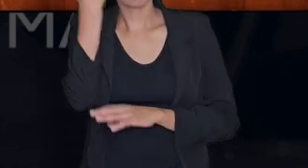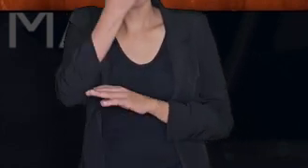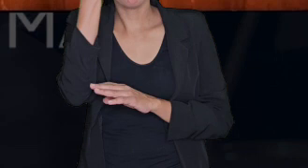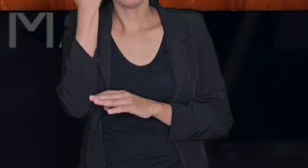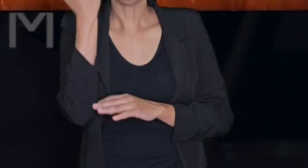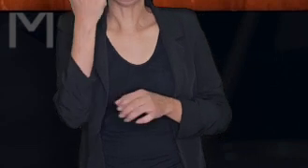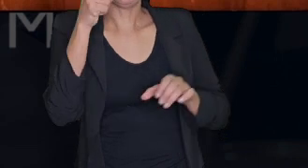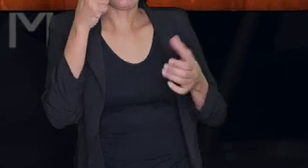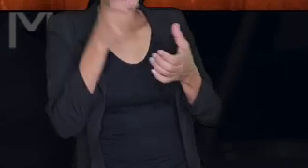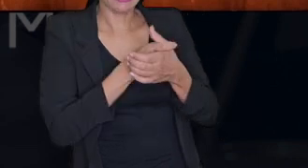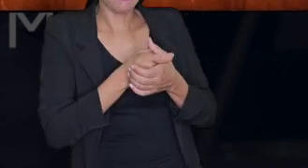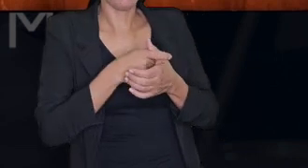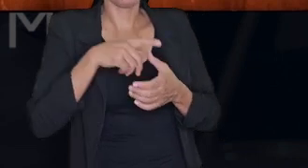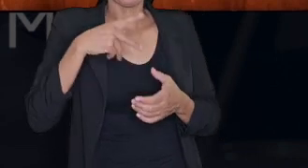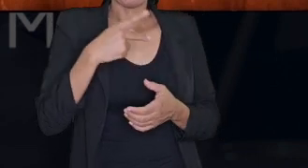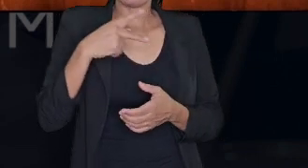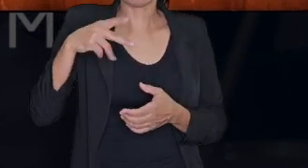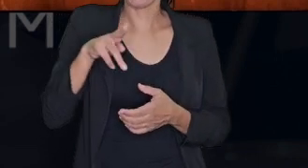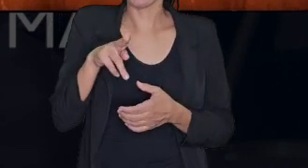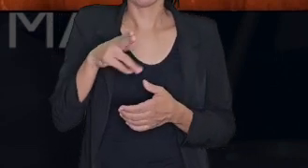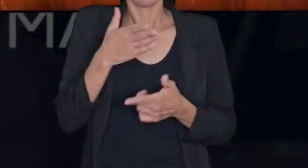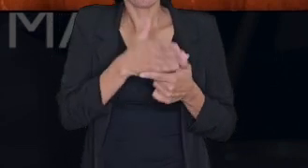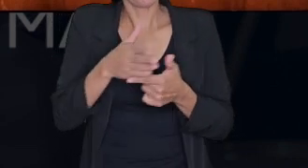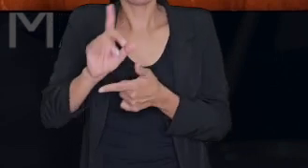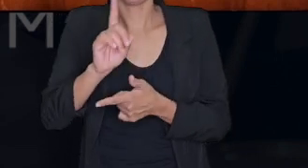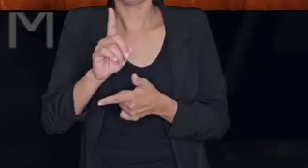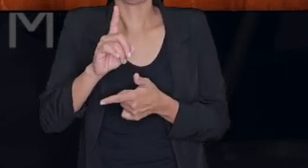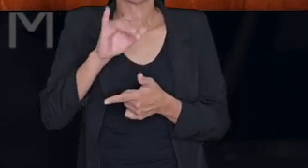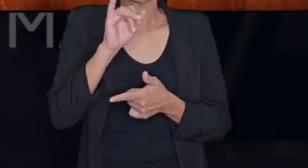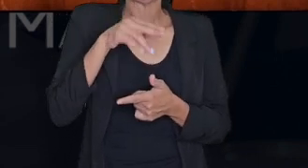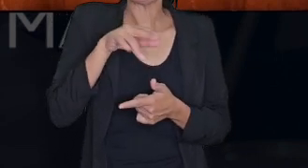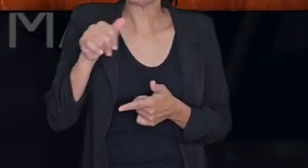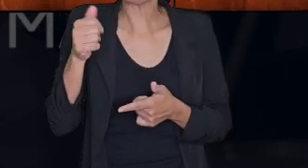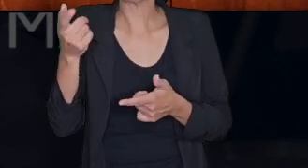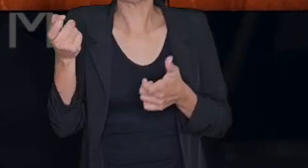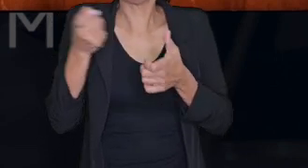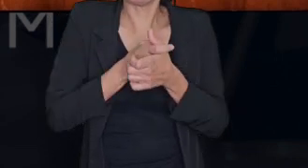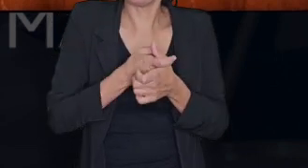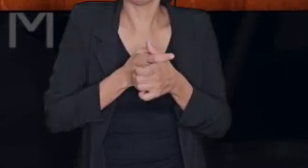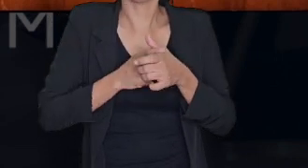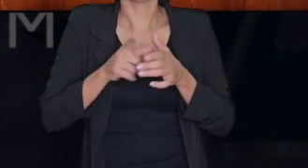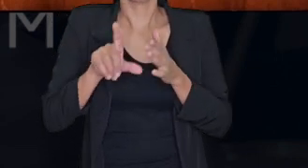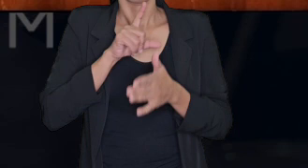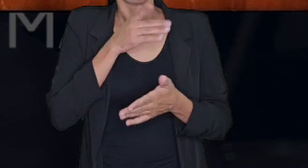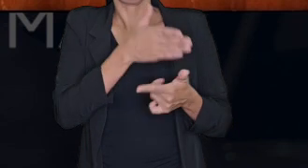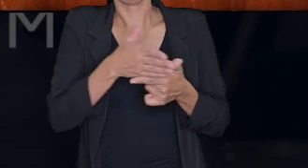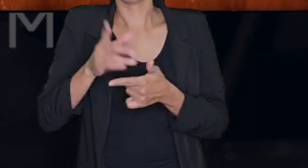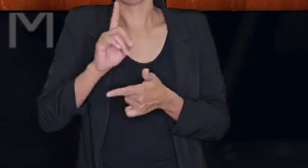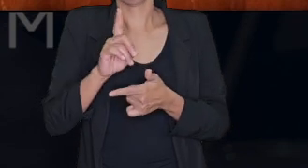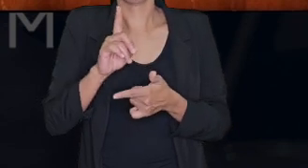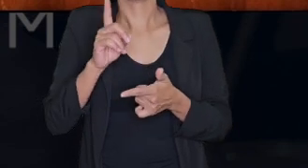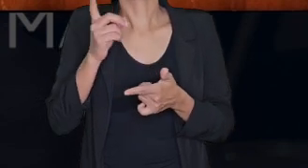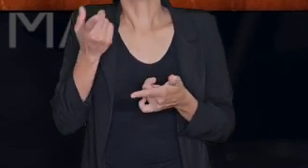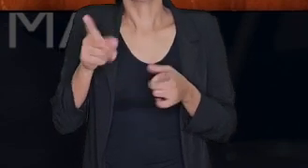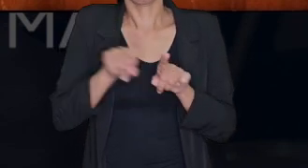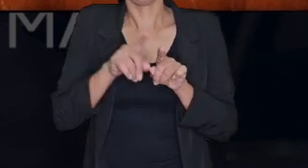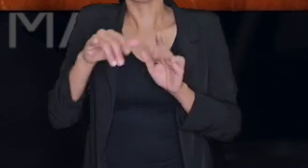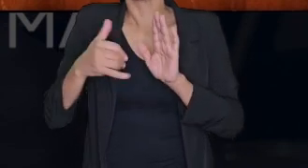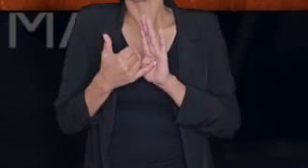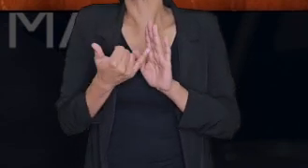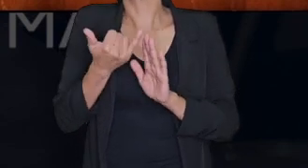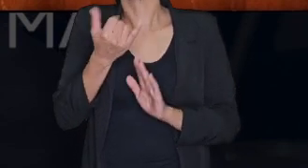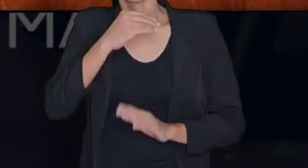Cuidado, 192 é grave. Pô, se está devendo IPTU, não partilha ainda não. Está devendo ISS, está devendo tal coisa,